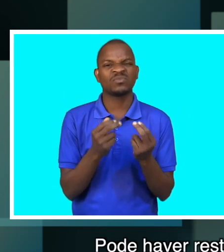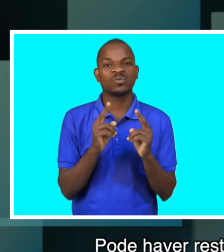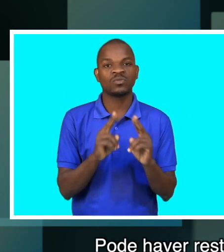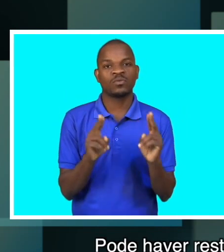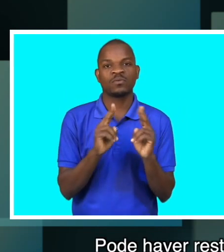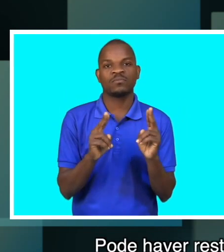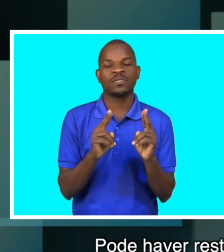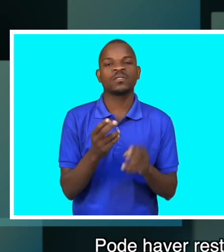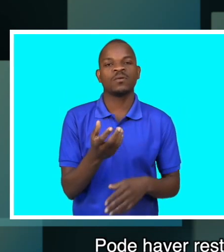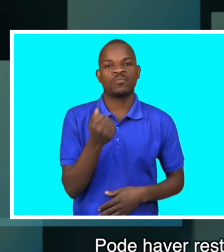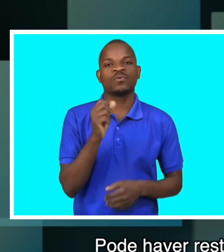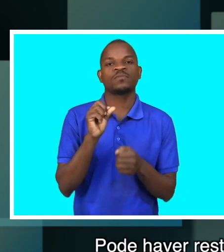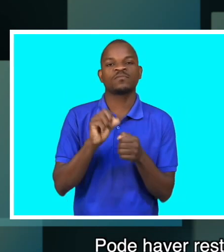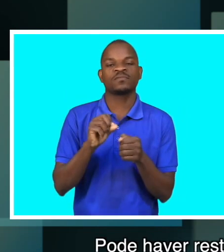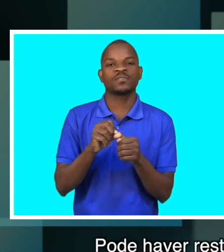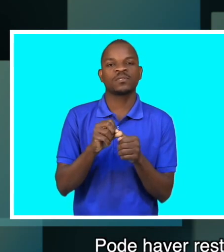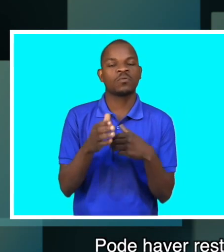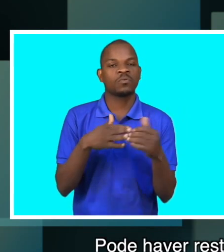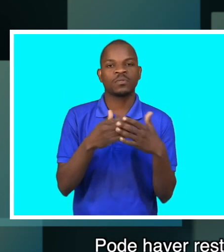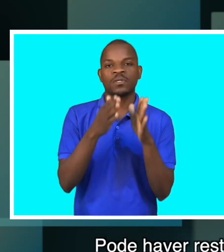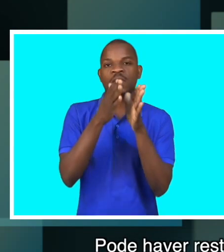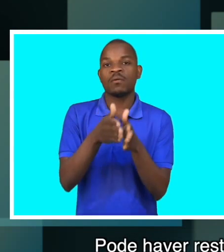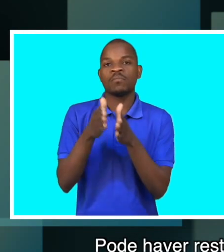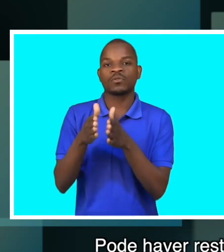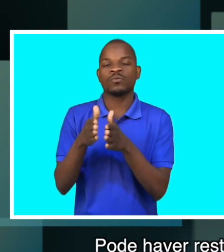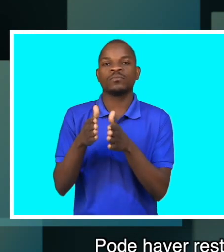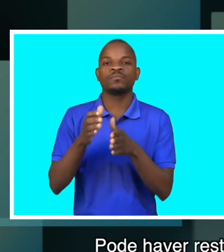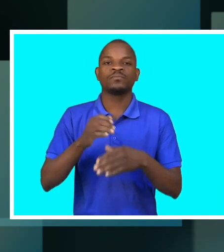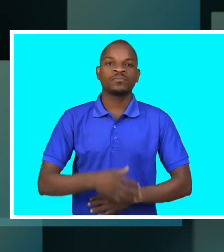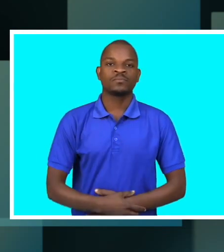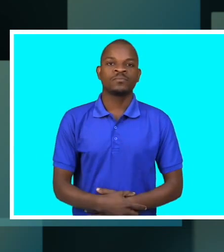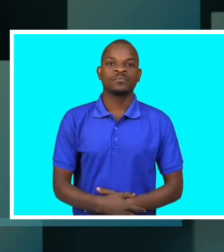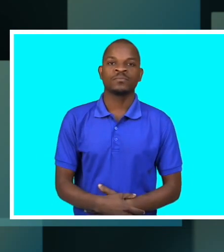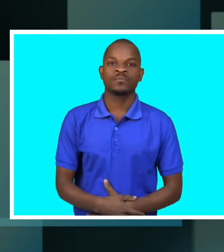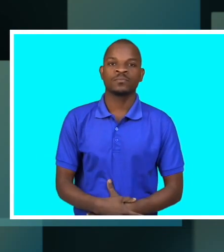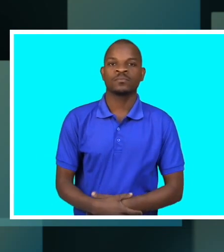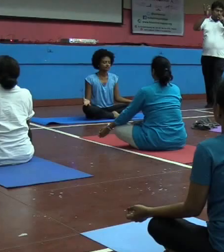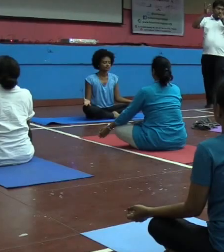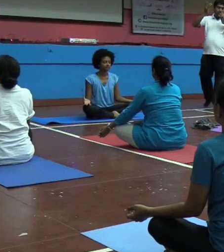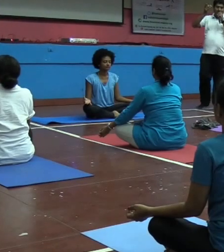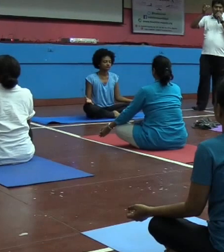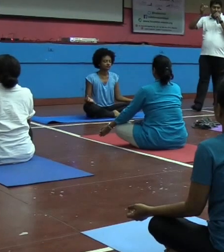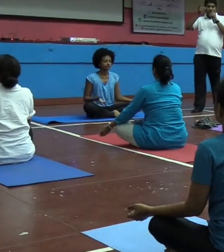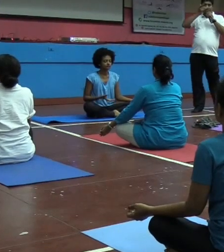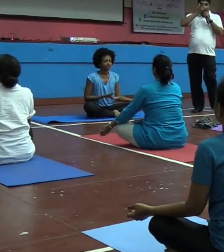Mas, no maior de casos, portanto, é praticado por todos Não tem limitação